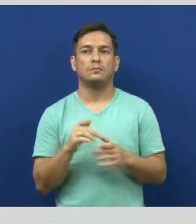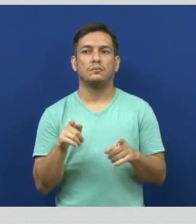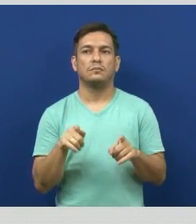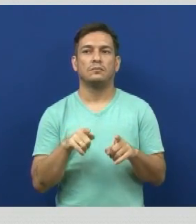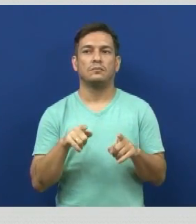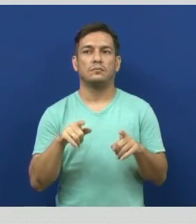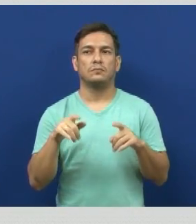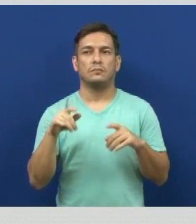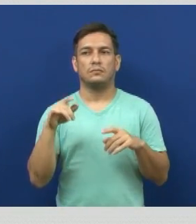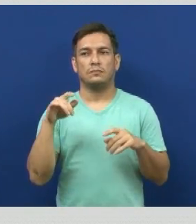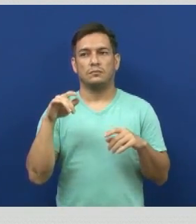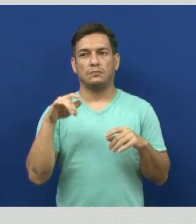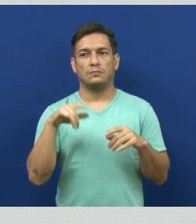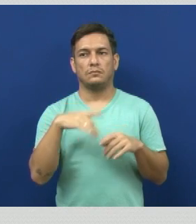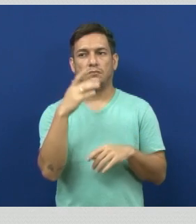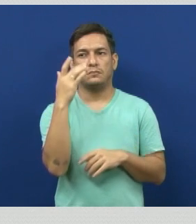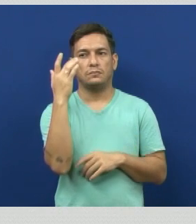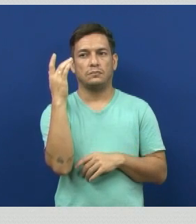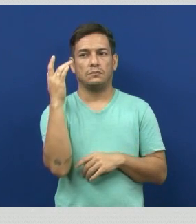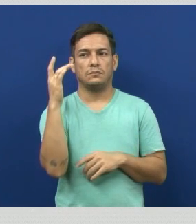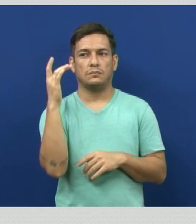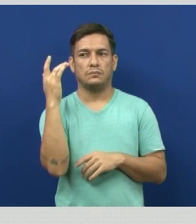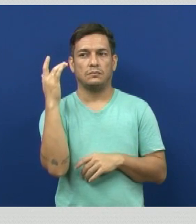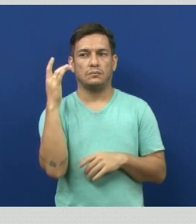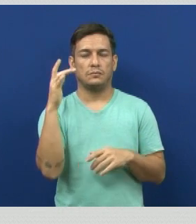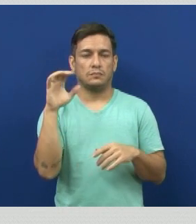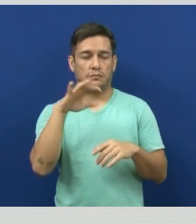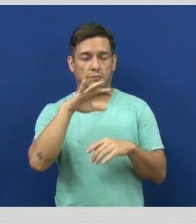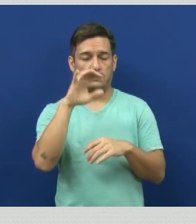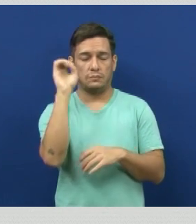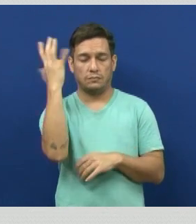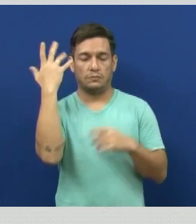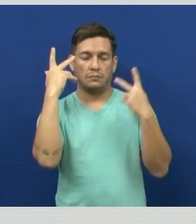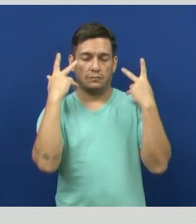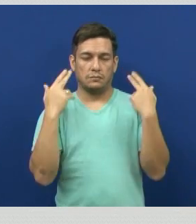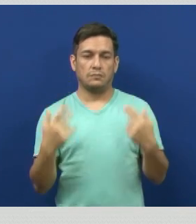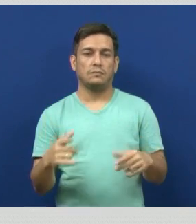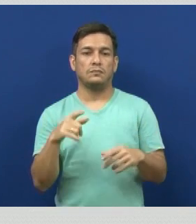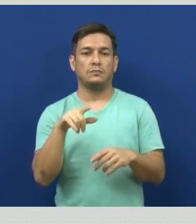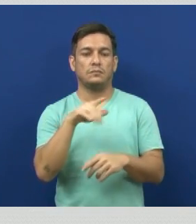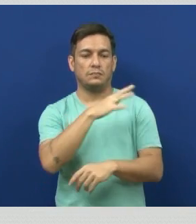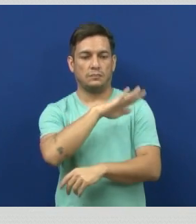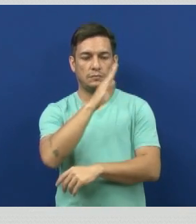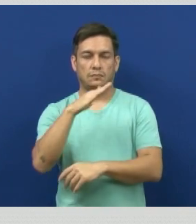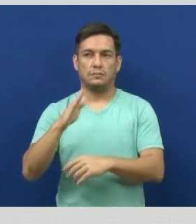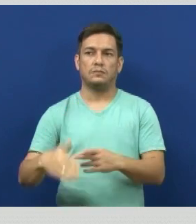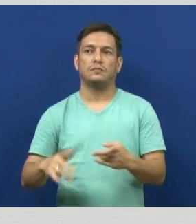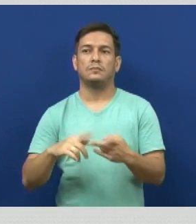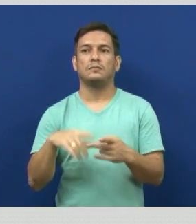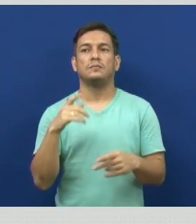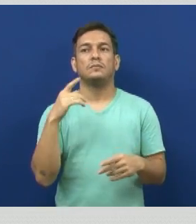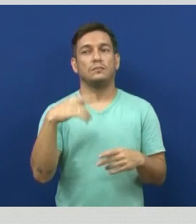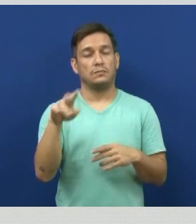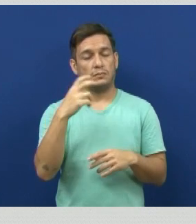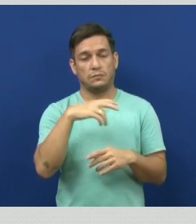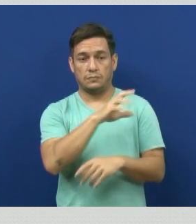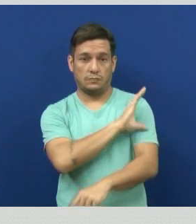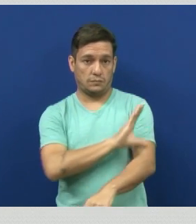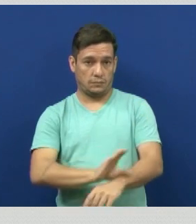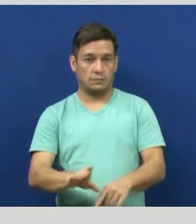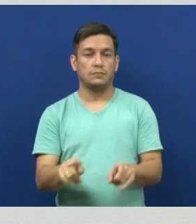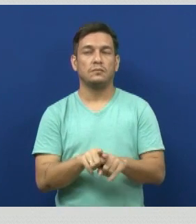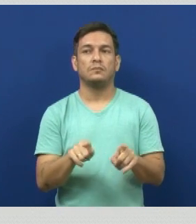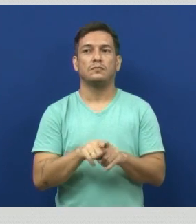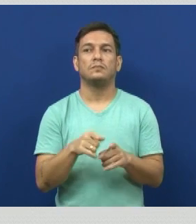suas dinâmicas, como clima, relevo e vegetação. E os aspectos antrópicos, né? E os aspectos culturais estão